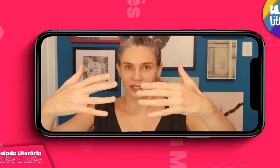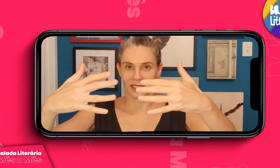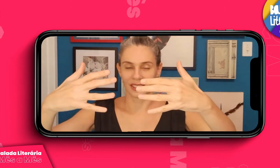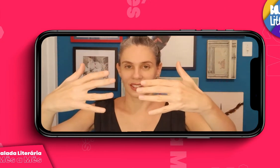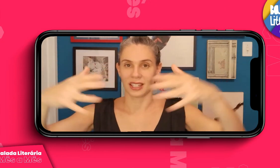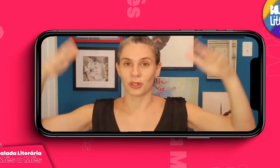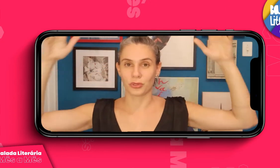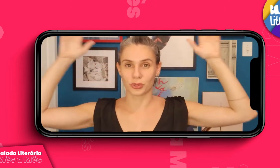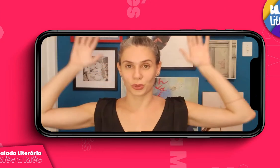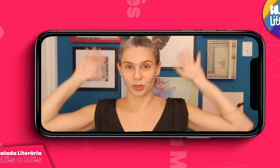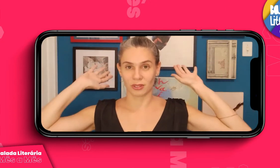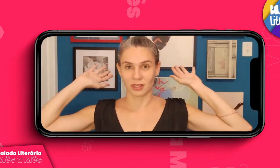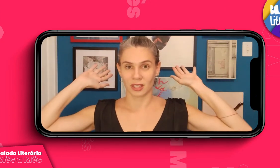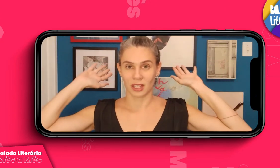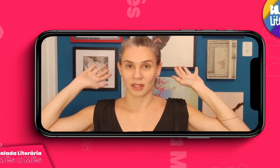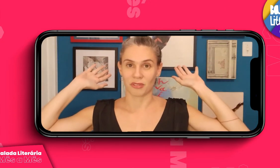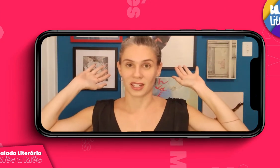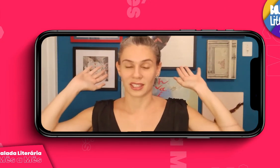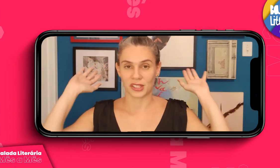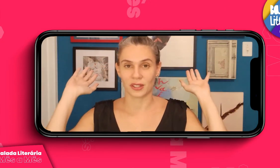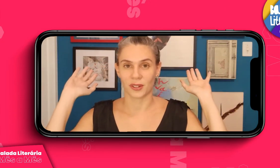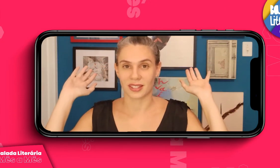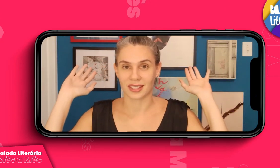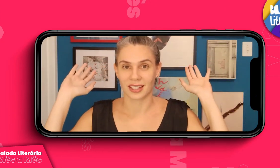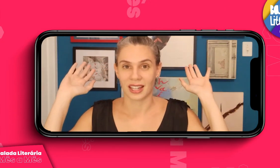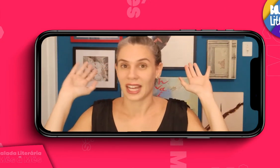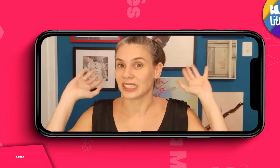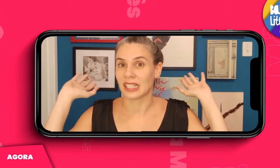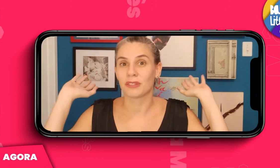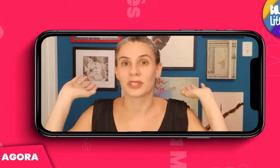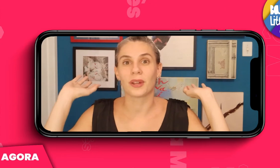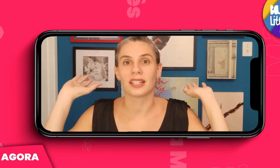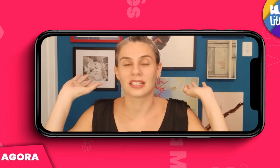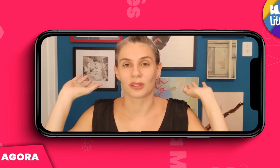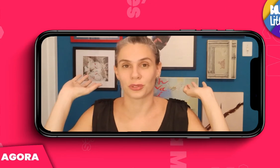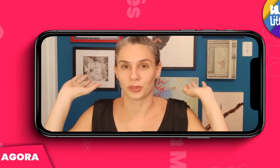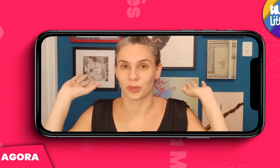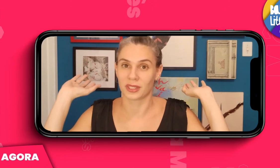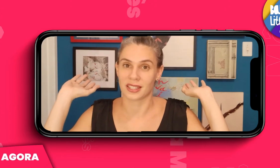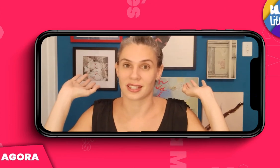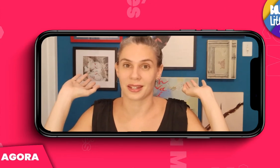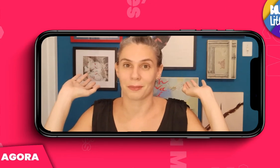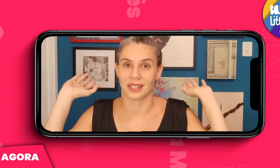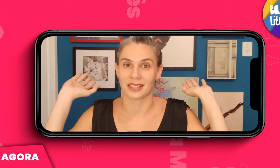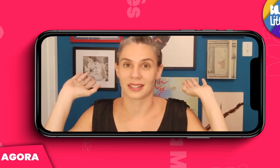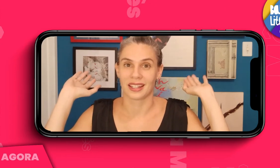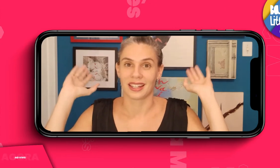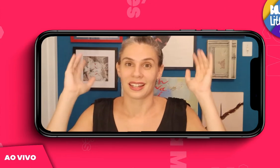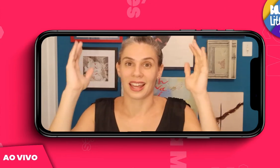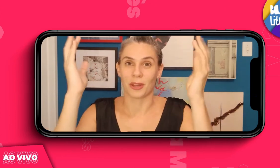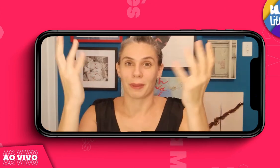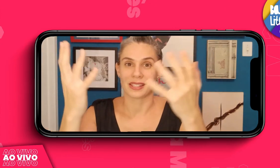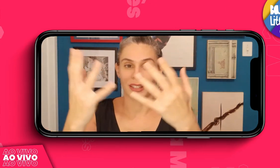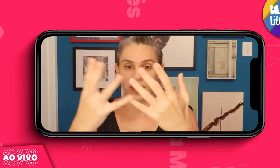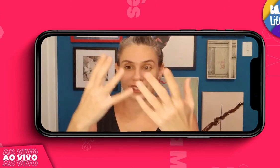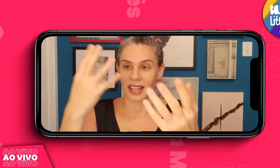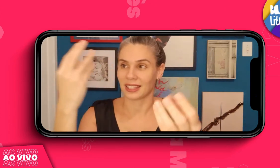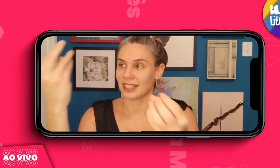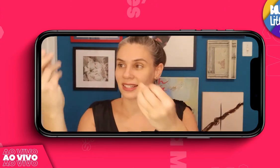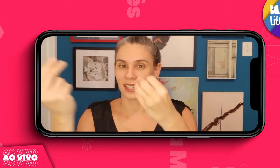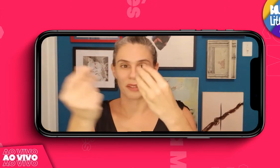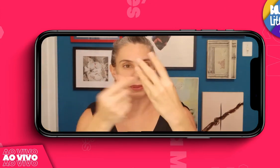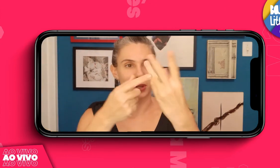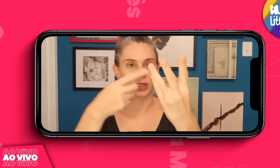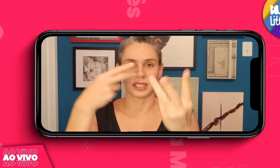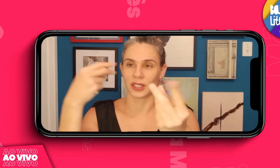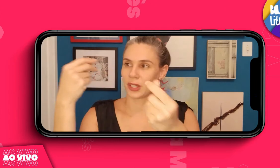nossa frente e o futuro vem atrás de nós. A gente não visualiza o futuro necessariamente, né? E o passado ele está